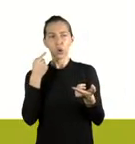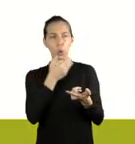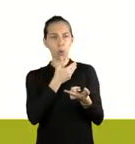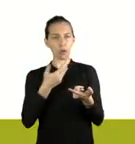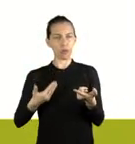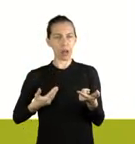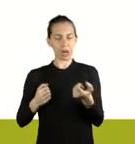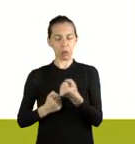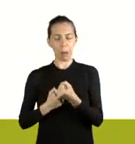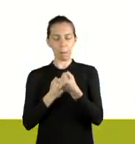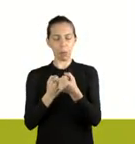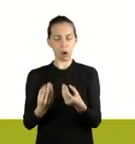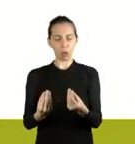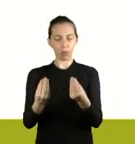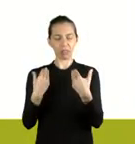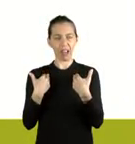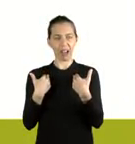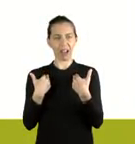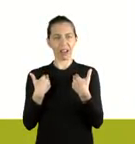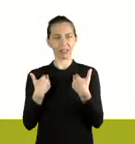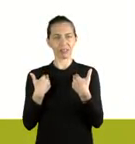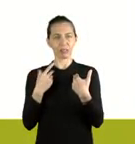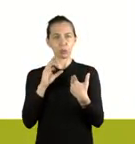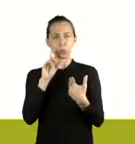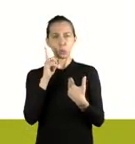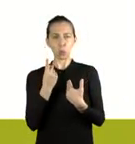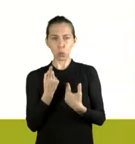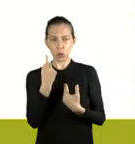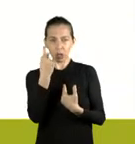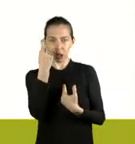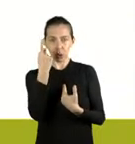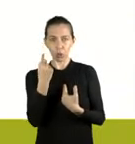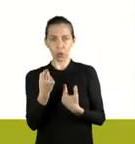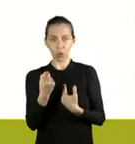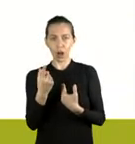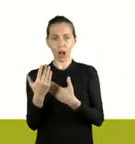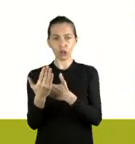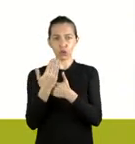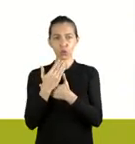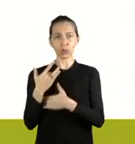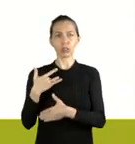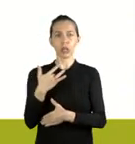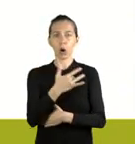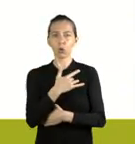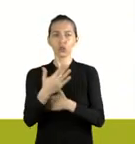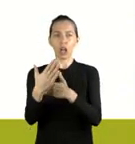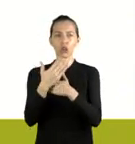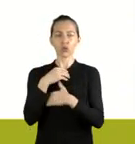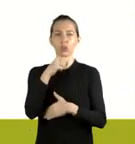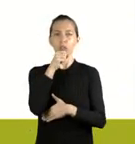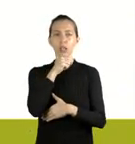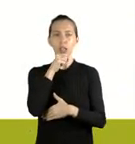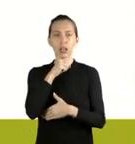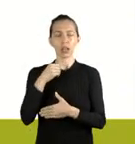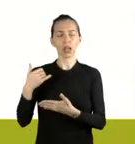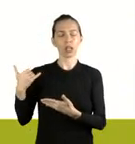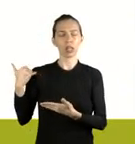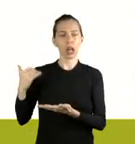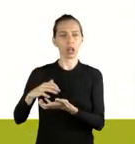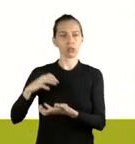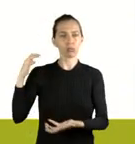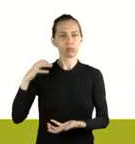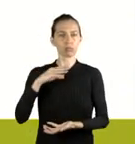governo como uma forma de manutenção da nossa saúde, da nossa terceira idade, como salário,